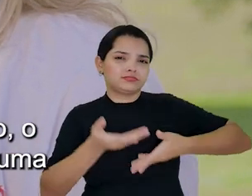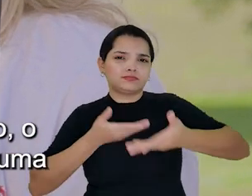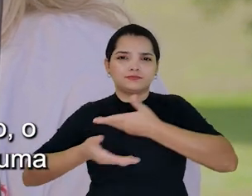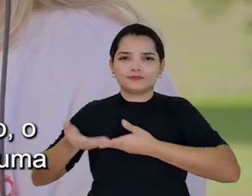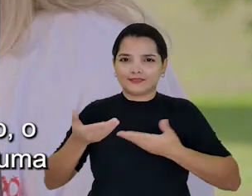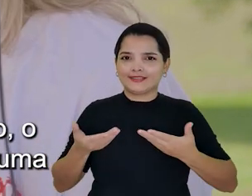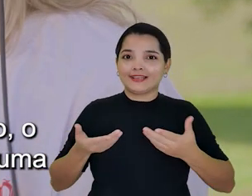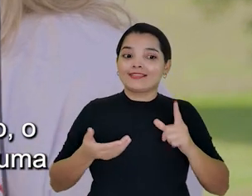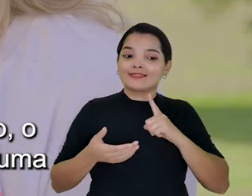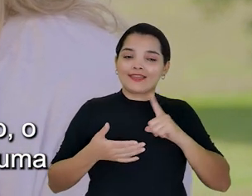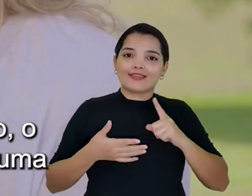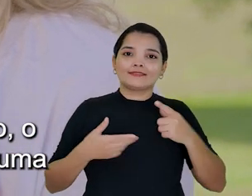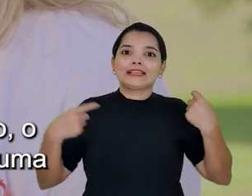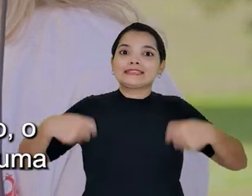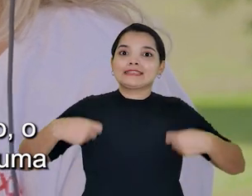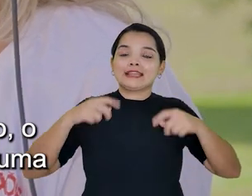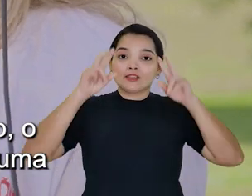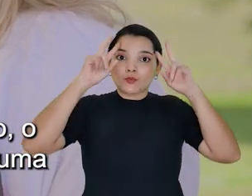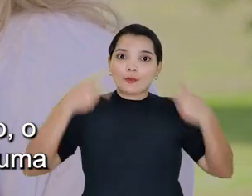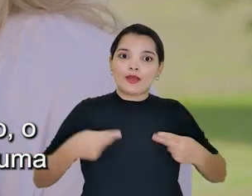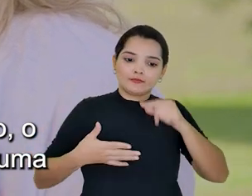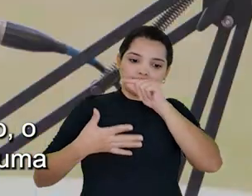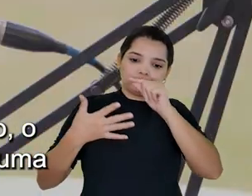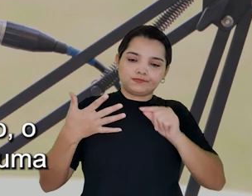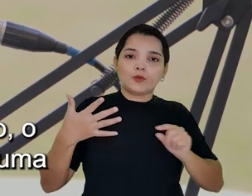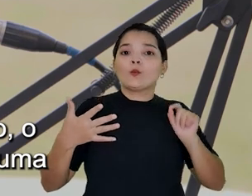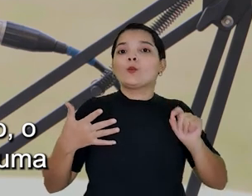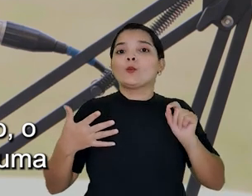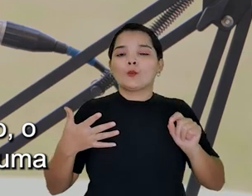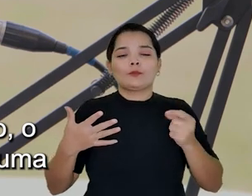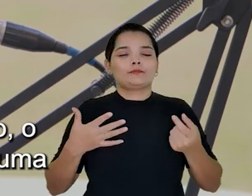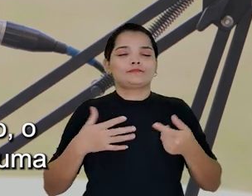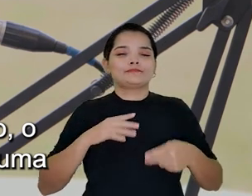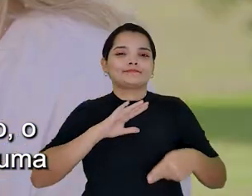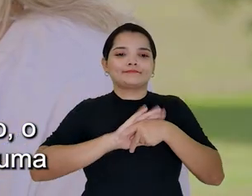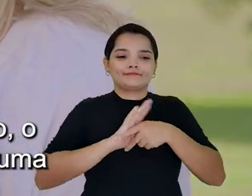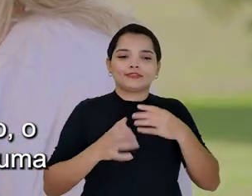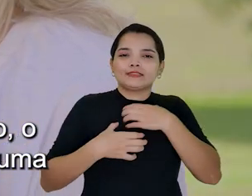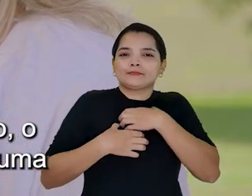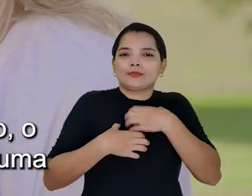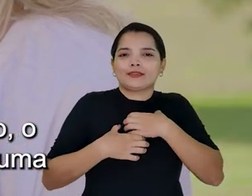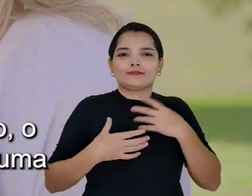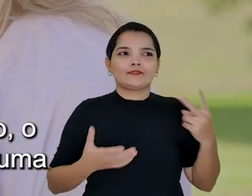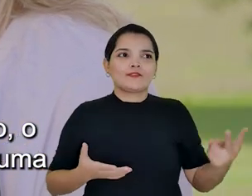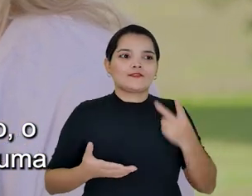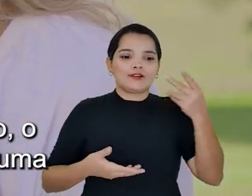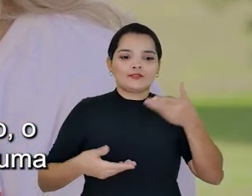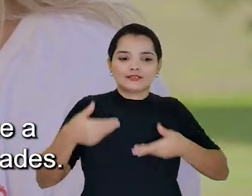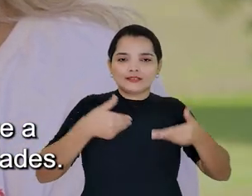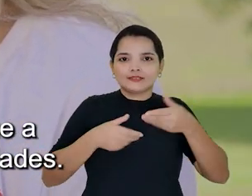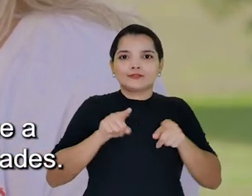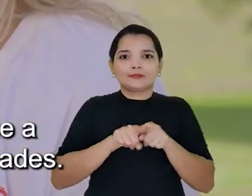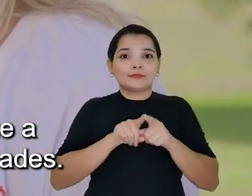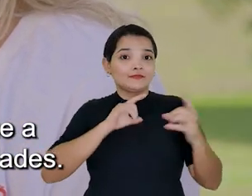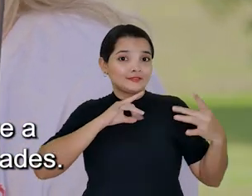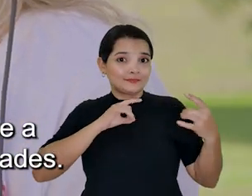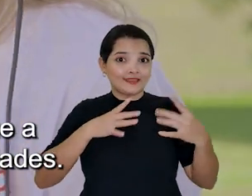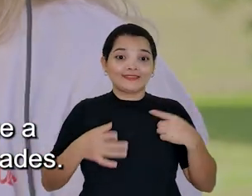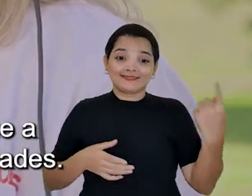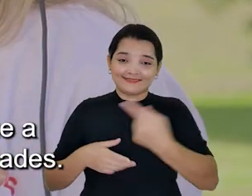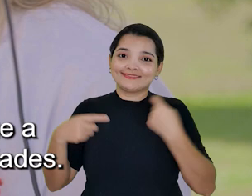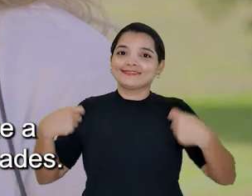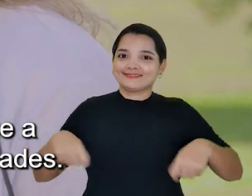eh está o pertencimento a valorização o feedback todos nós precisamos disso de alguma forma a gente